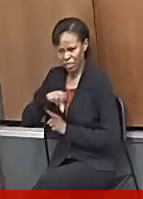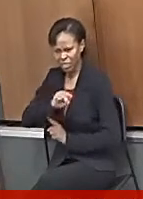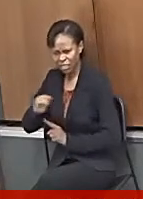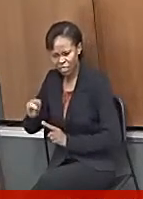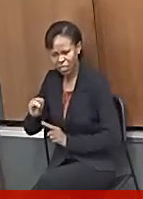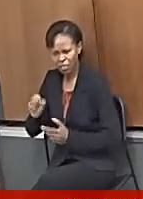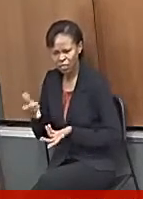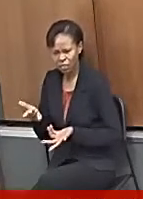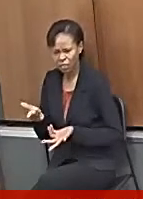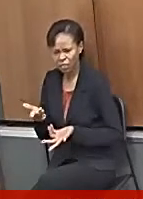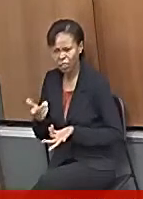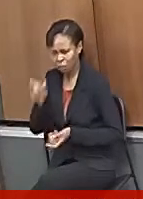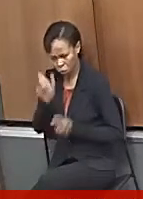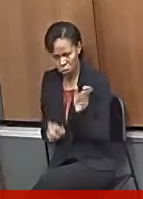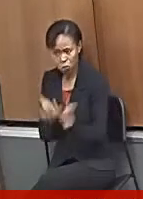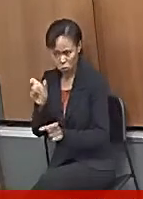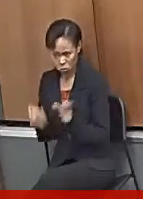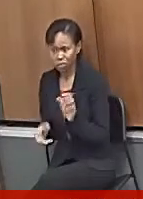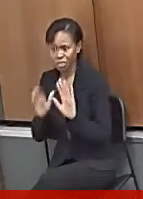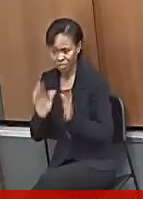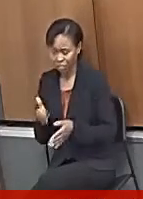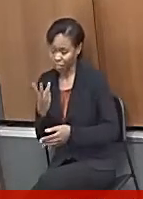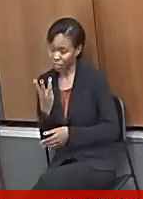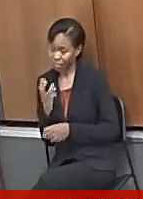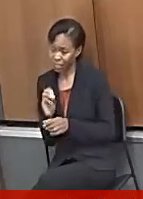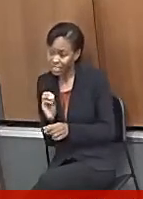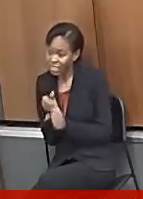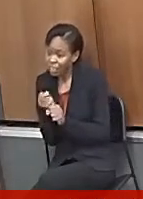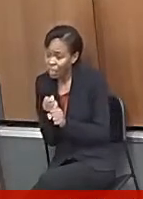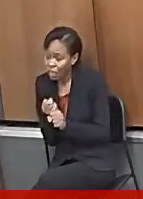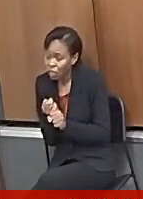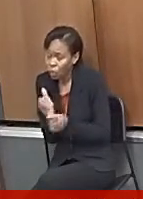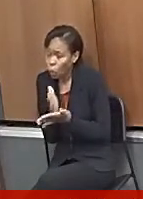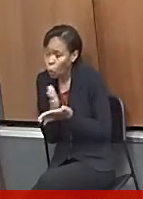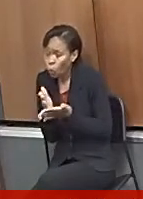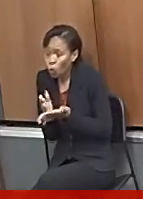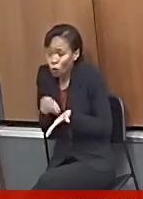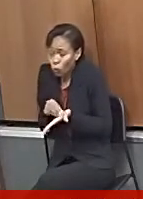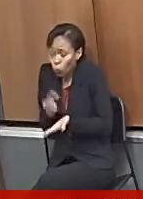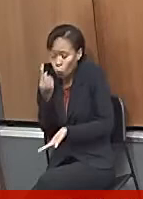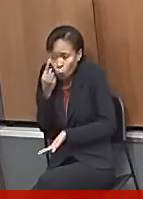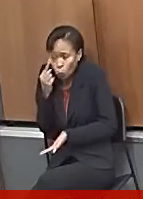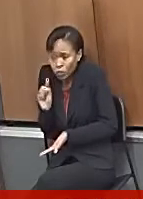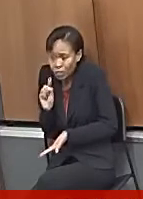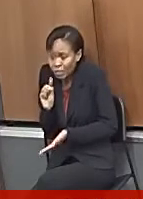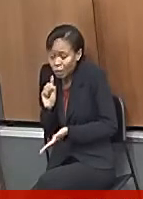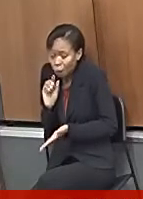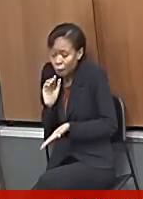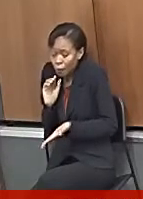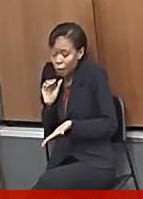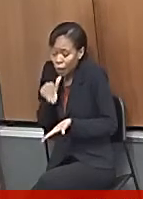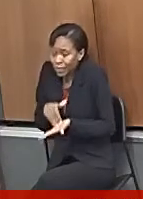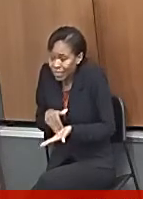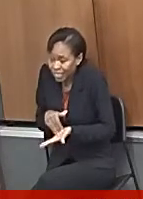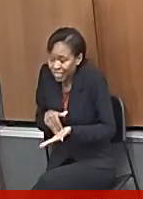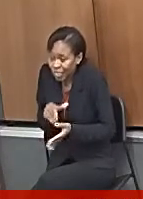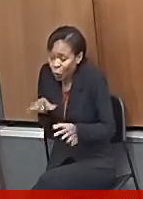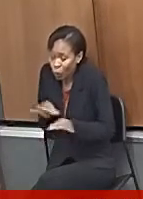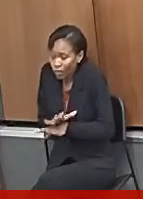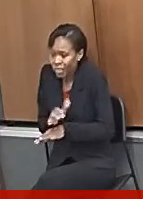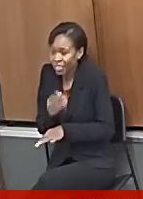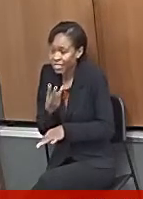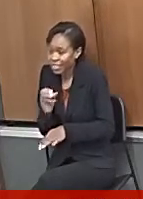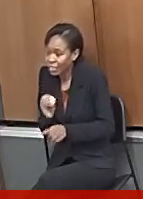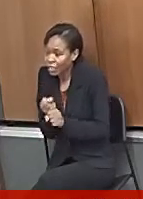30 anos gente que faltou um dia para completar 30 anos 22 dias e ainda tendo que